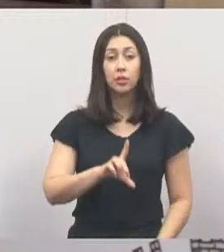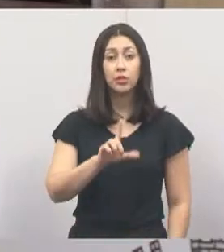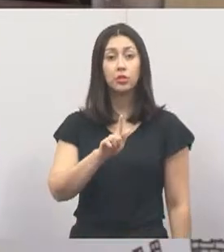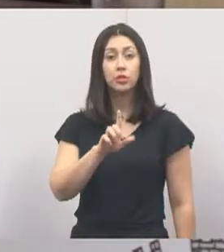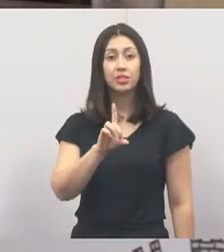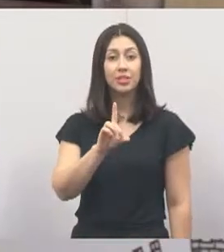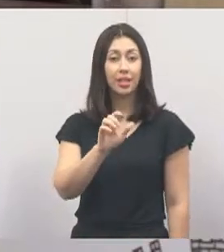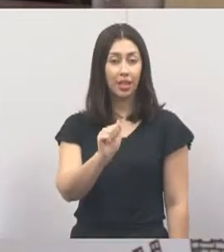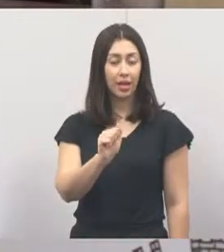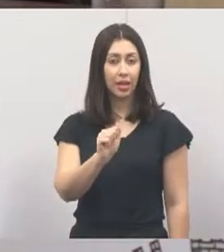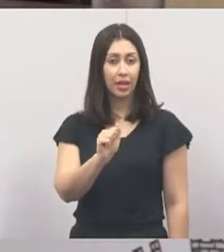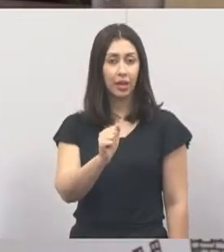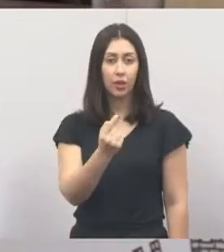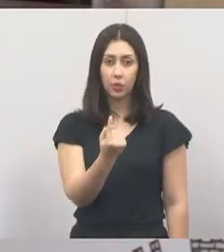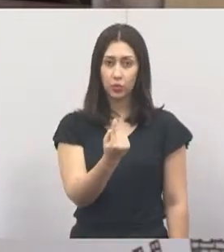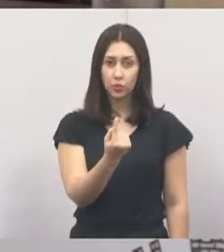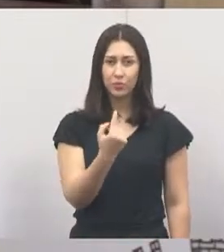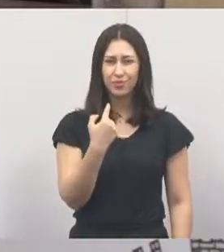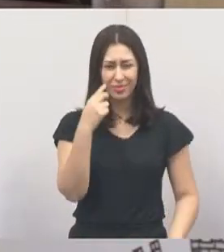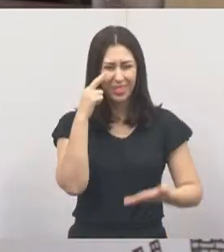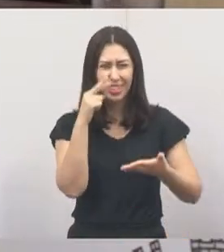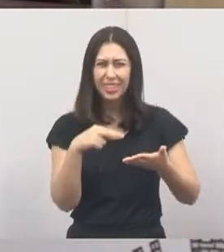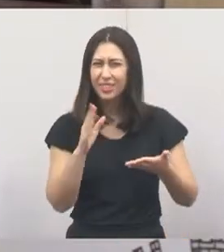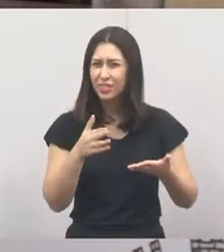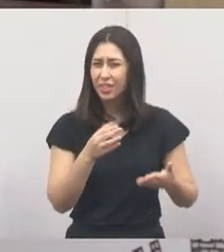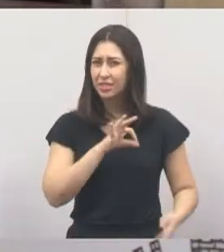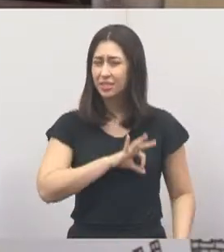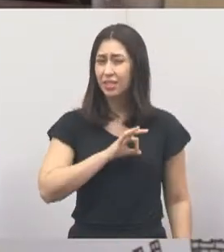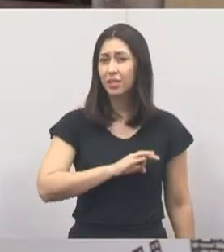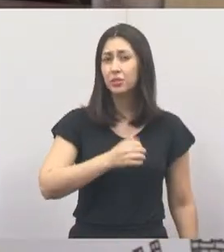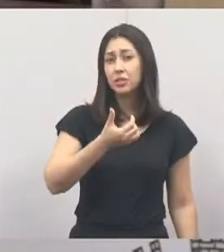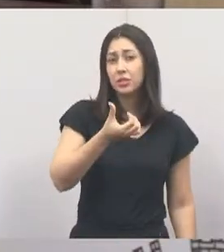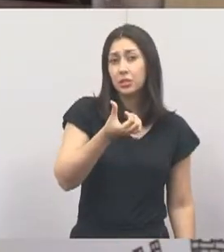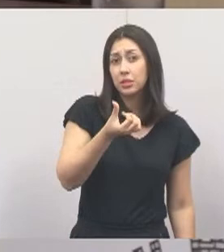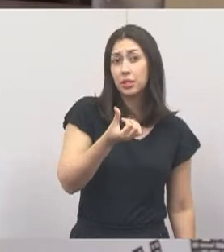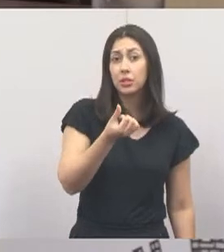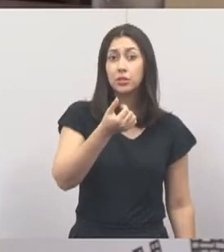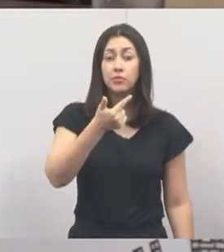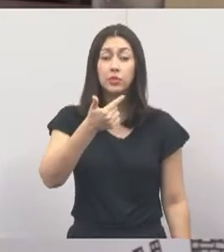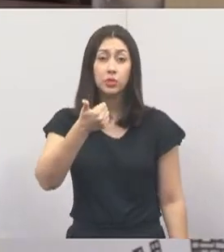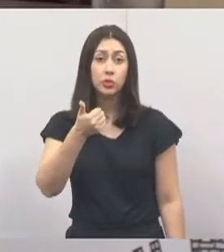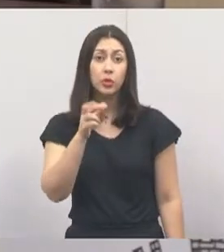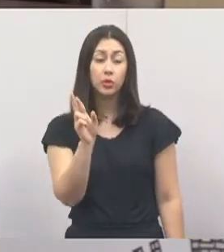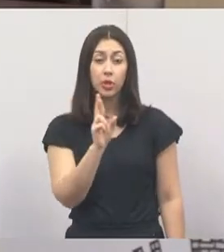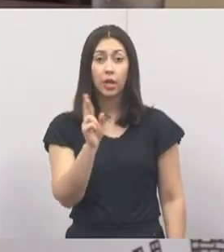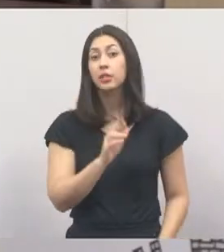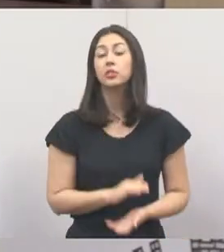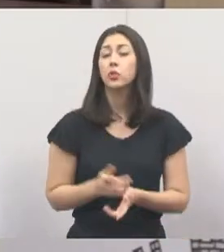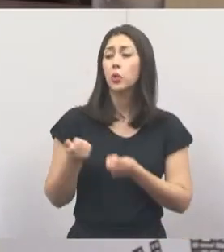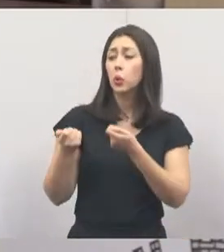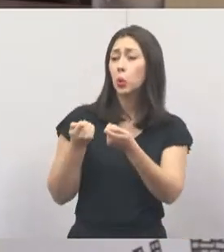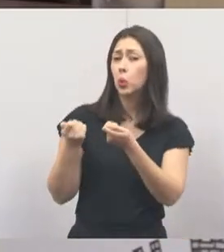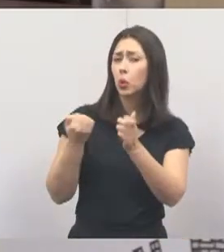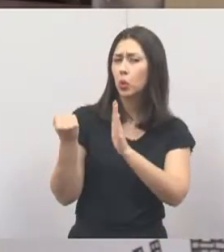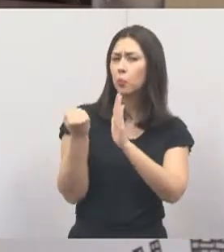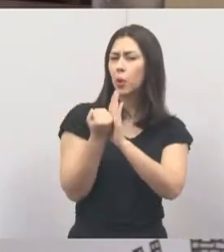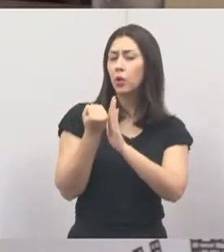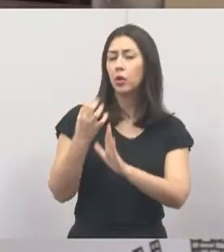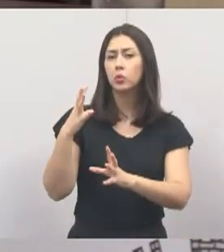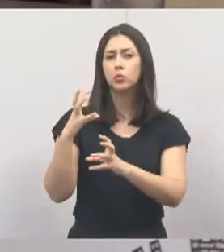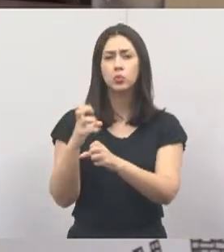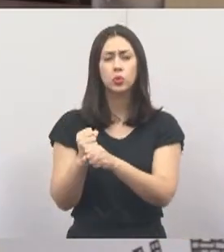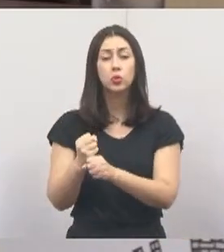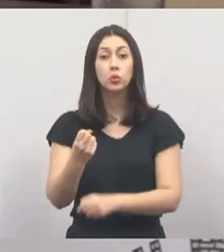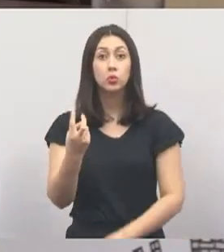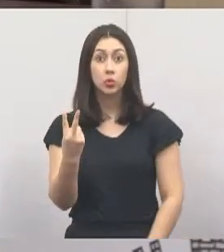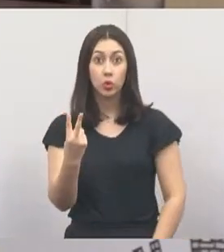GDA 01, acho que essa já li, R$ 621,21. Controlador patrimonial, quantidade